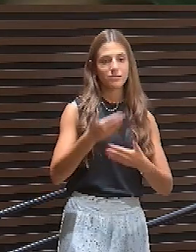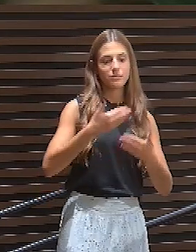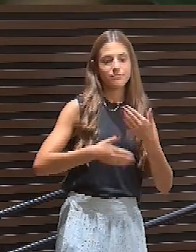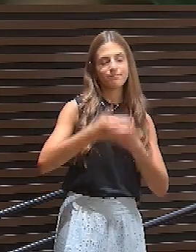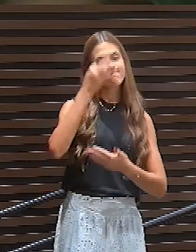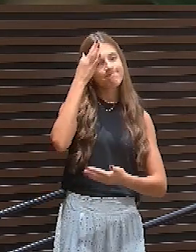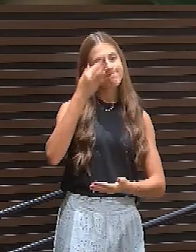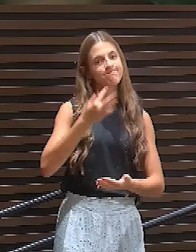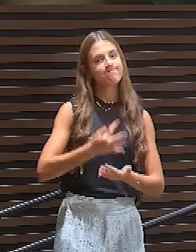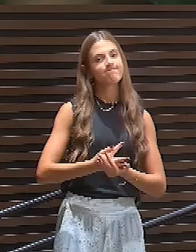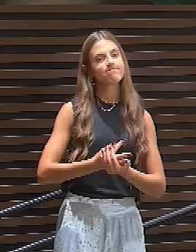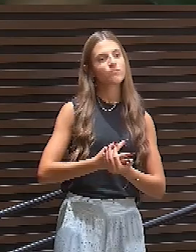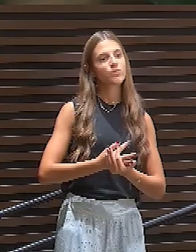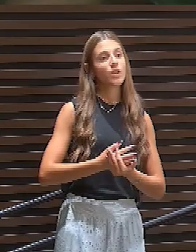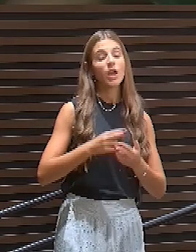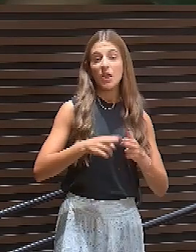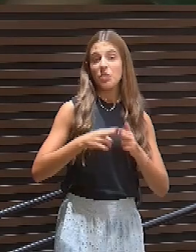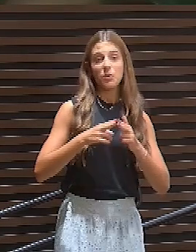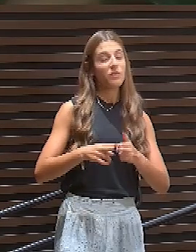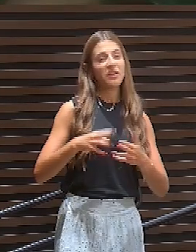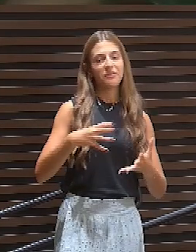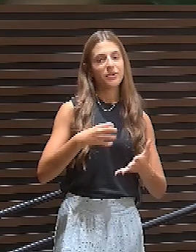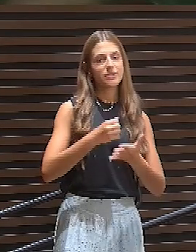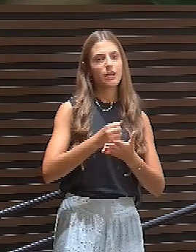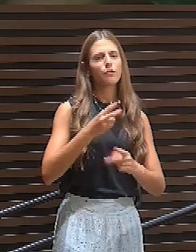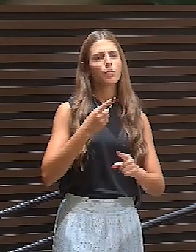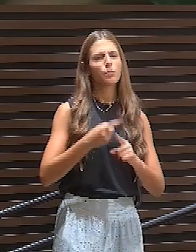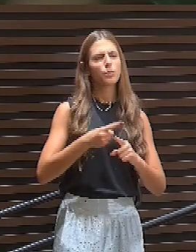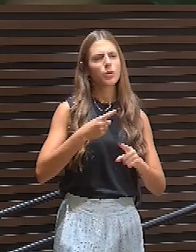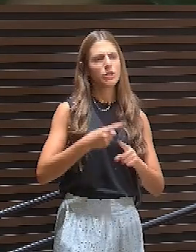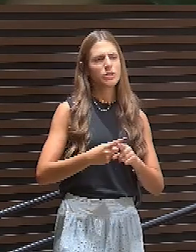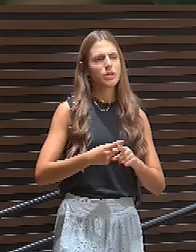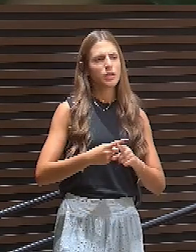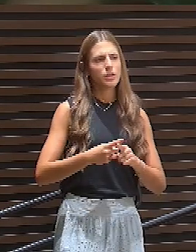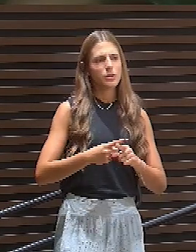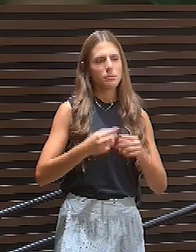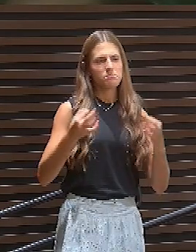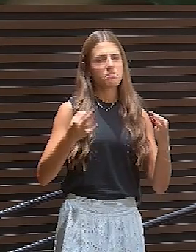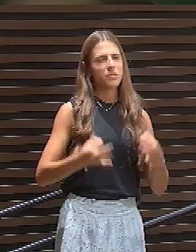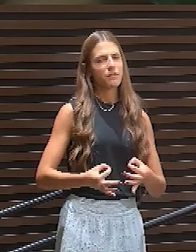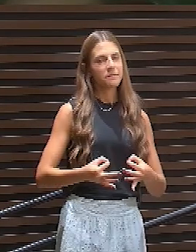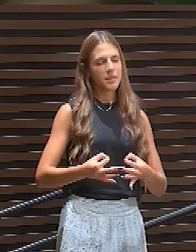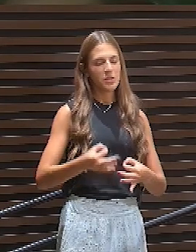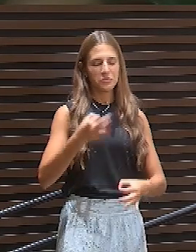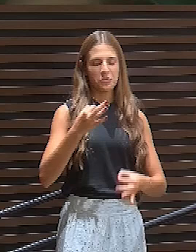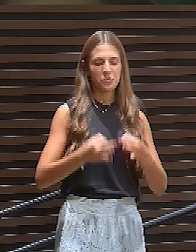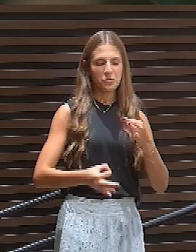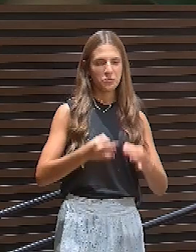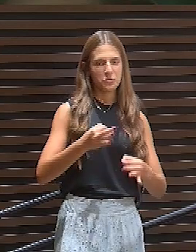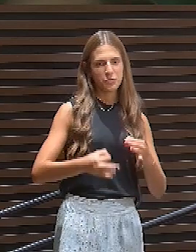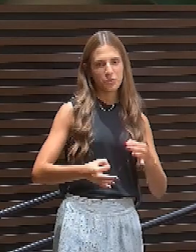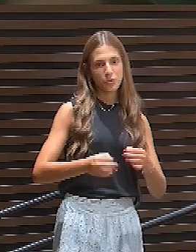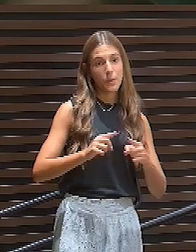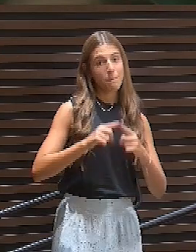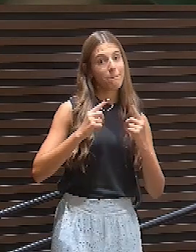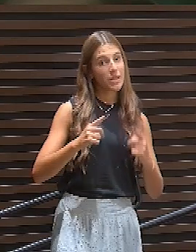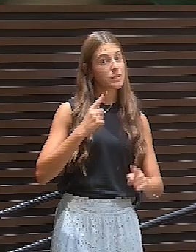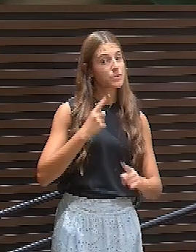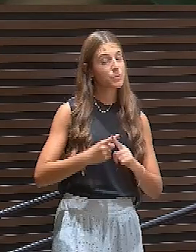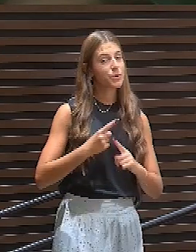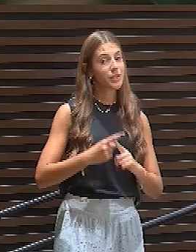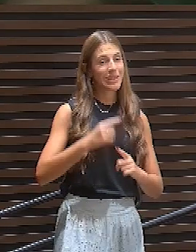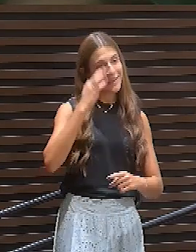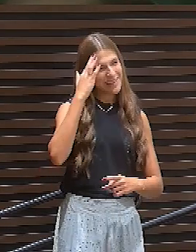Noé não foi salvo porque era perfeito, porque era justo, mas porque creu